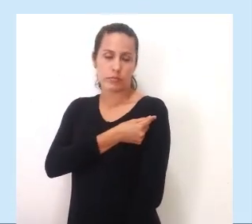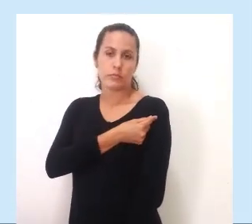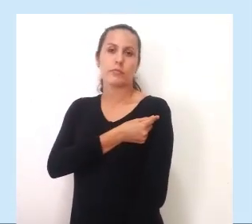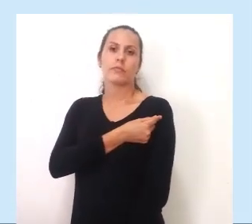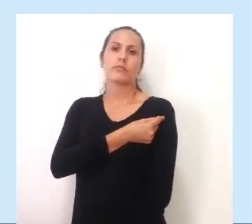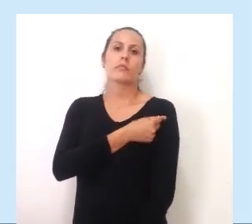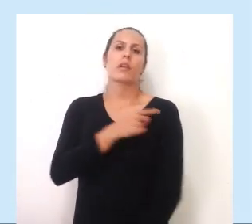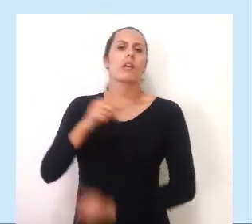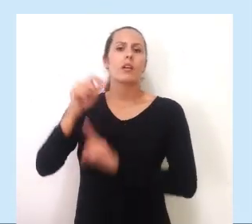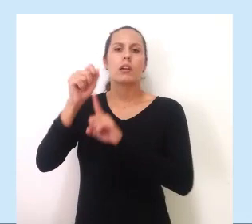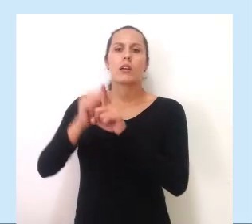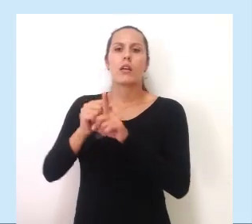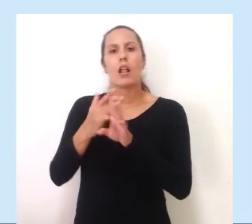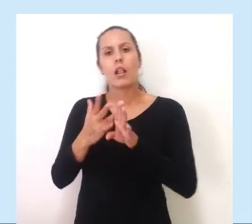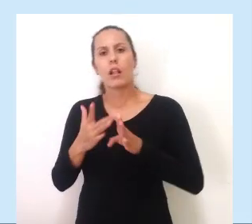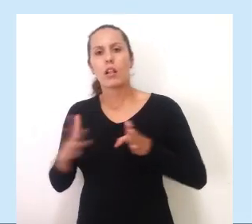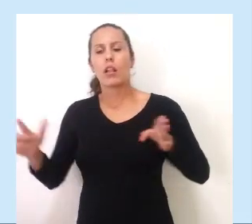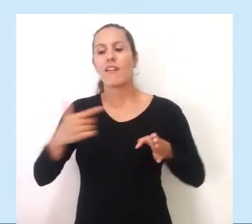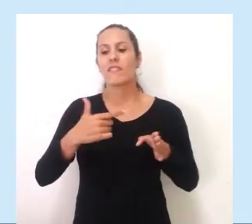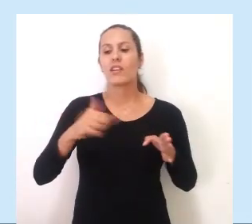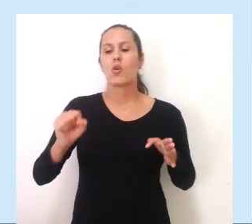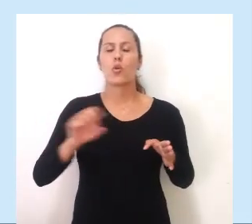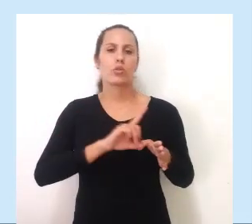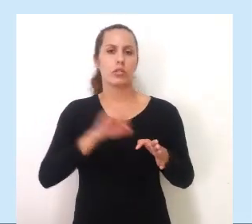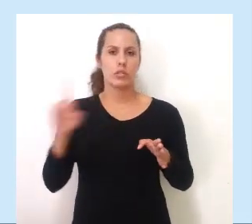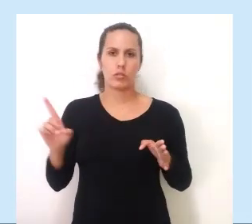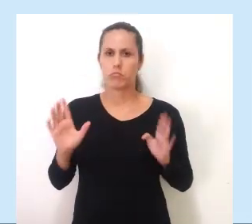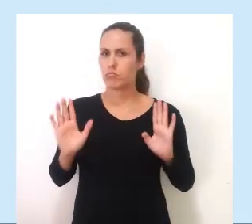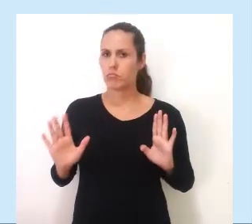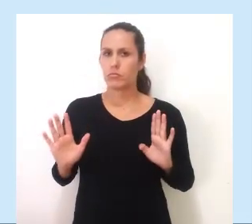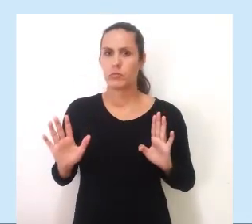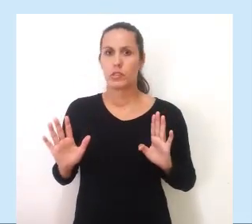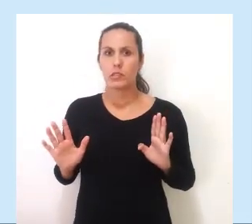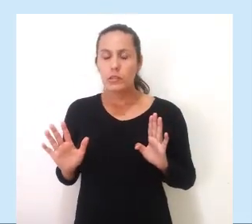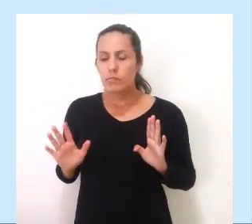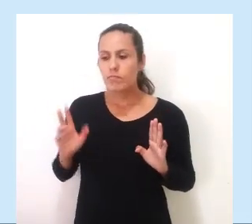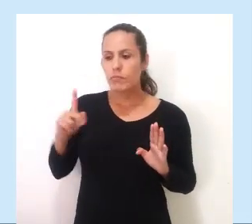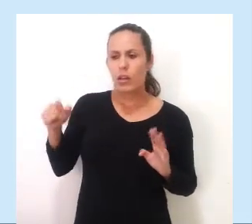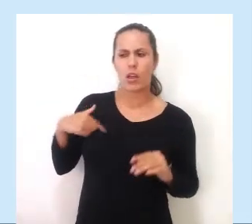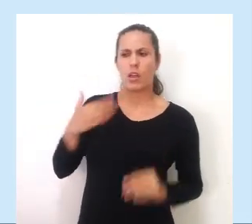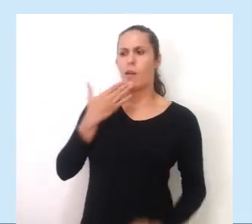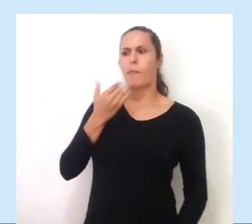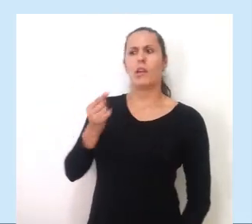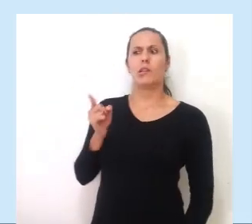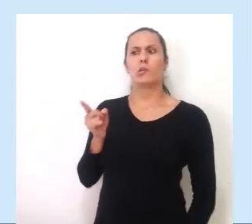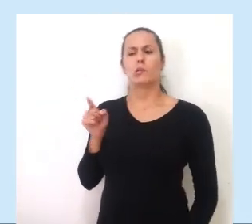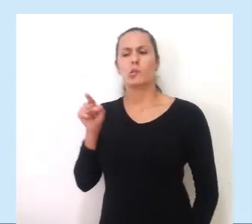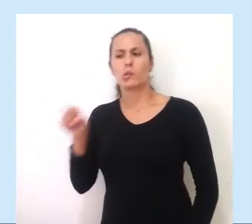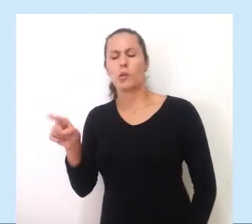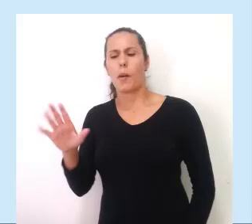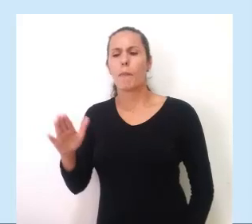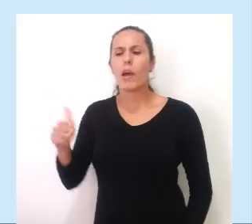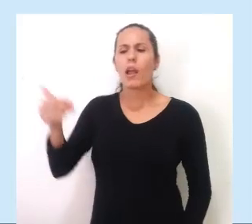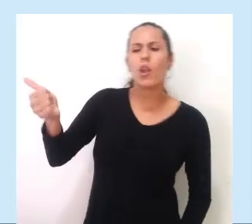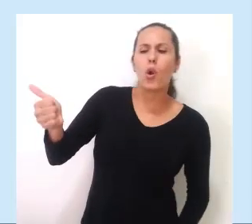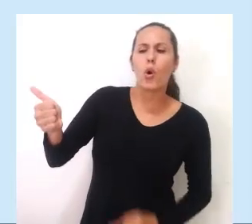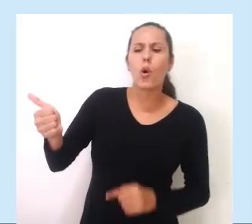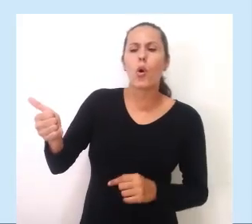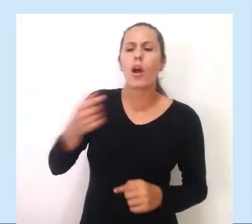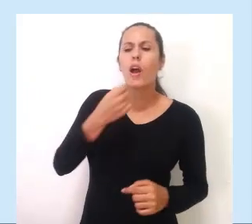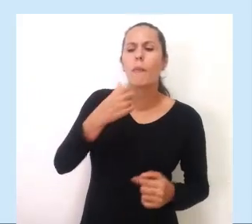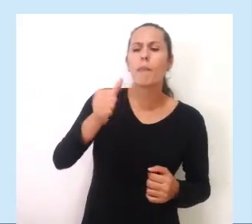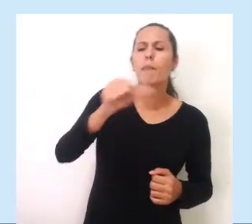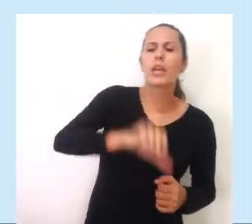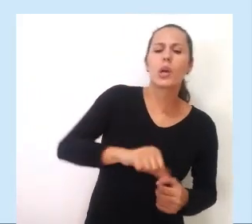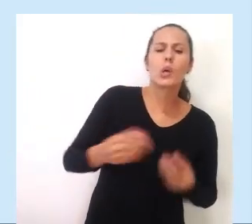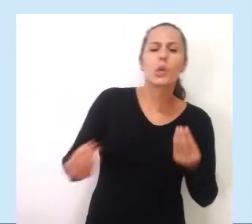à injeção, que é uma injeção que tem uma durabilidade de 28 dias. Dantas, é